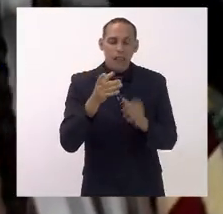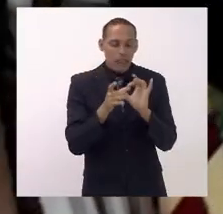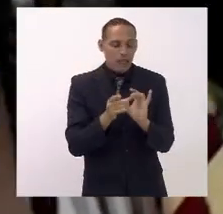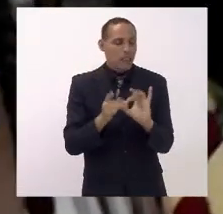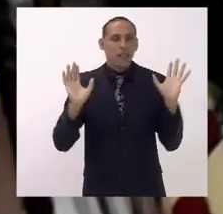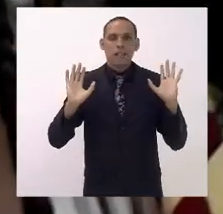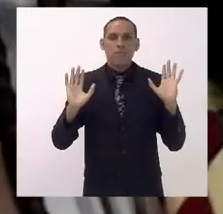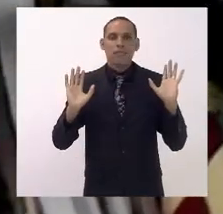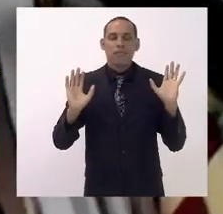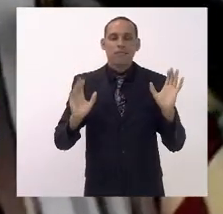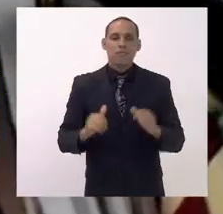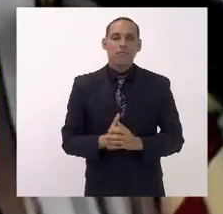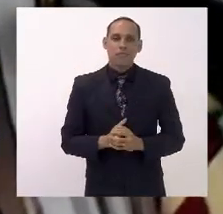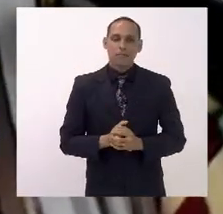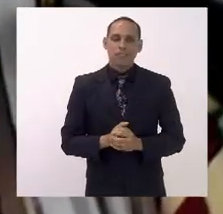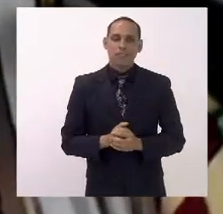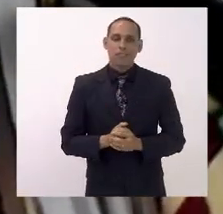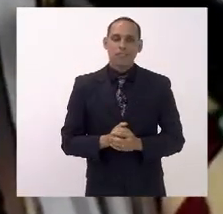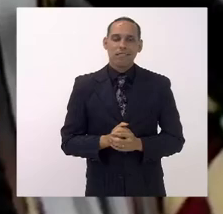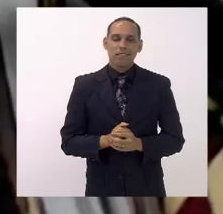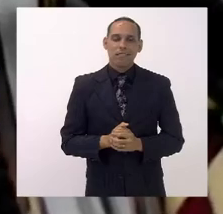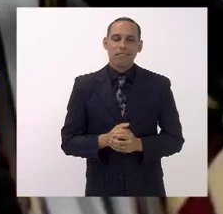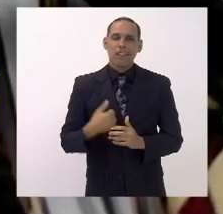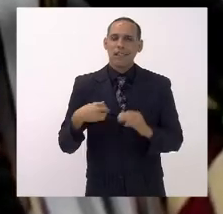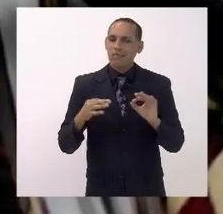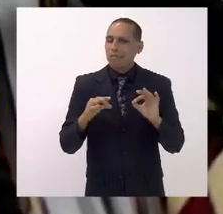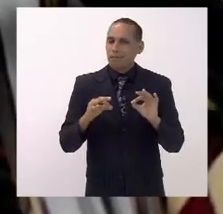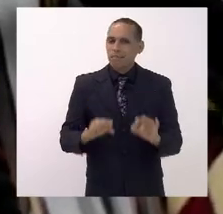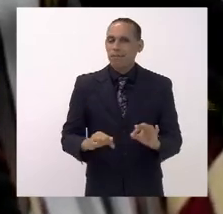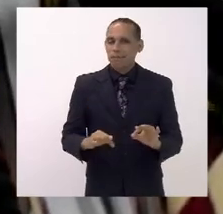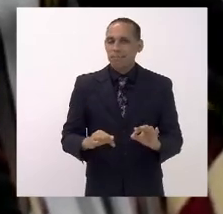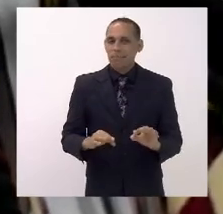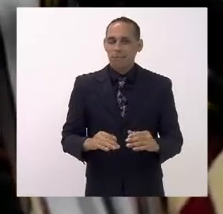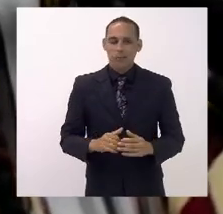livramento. Tenho certeza de que